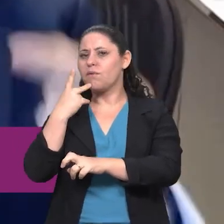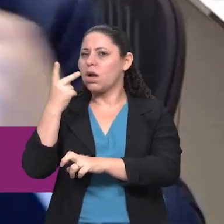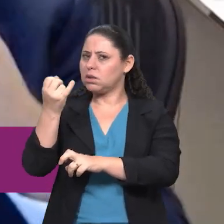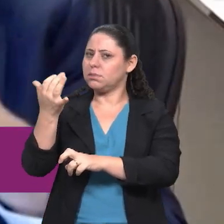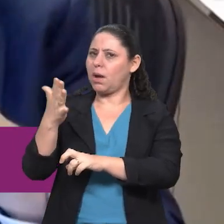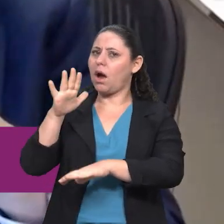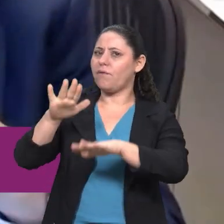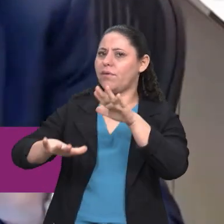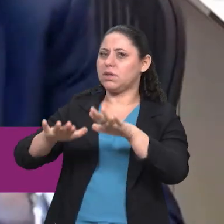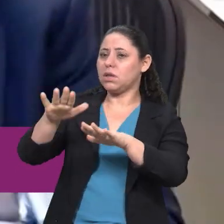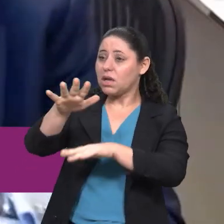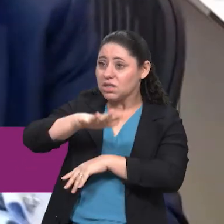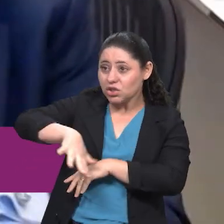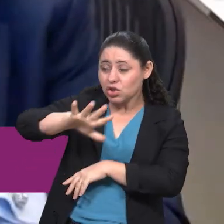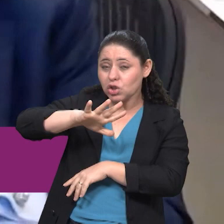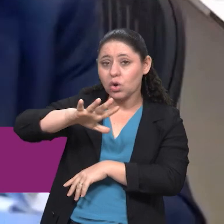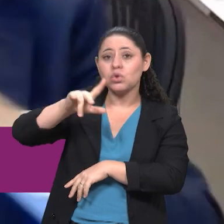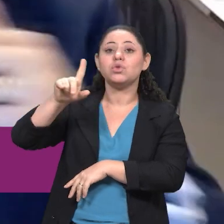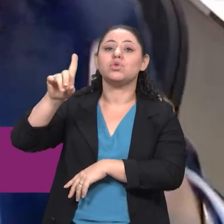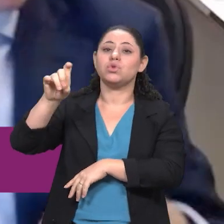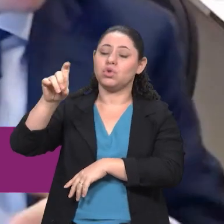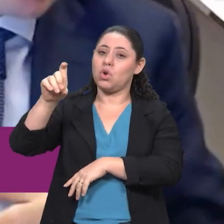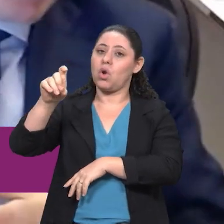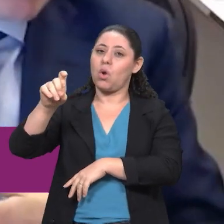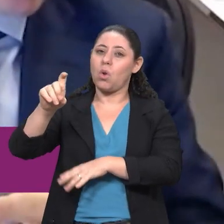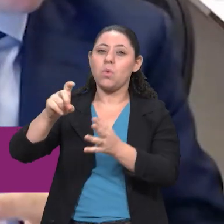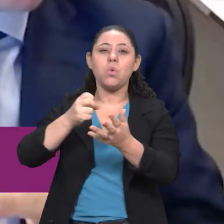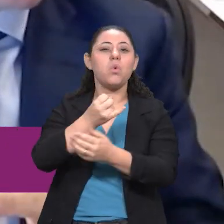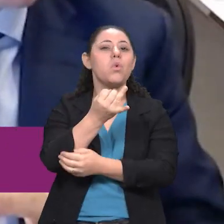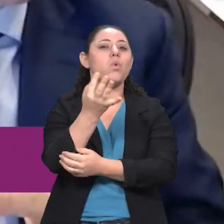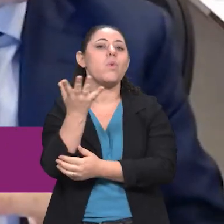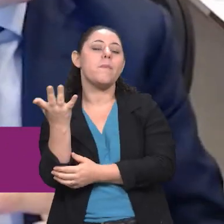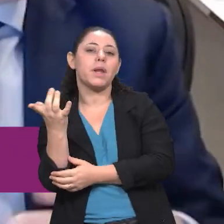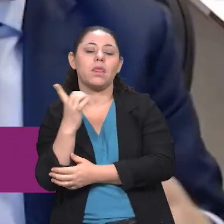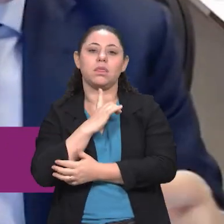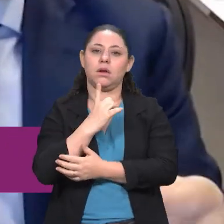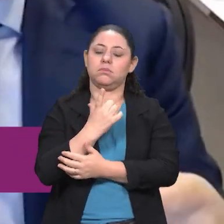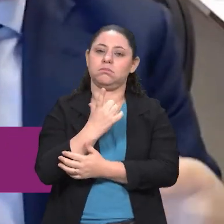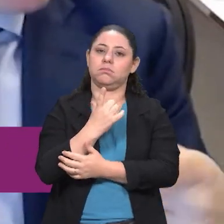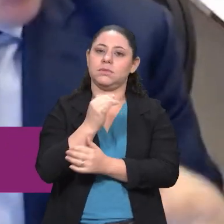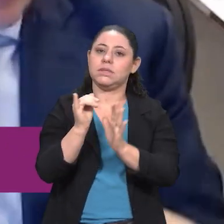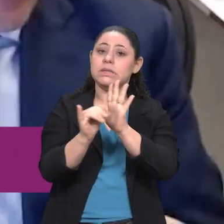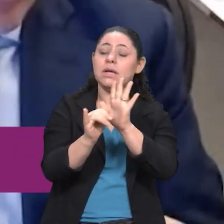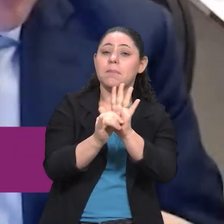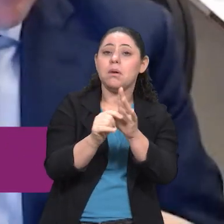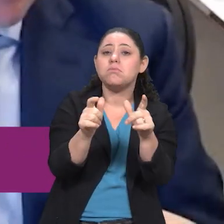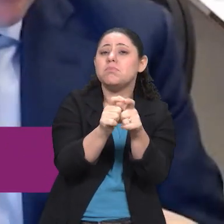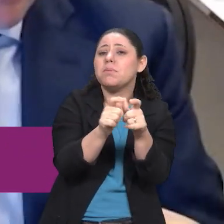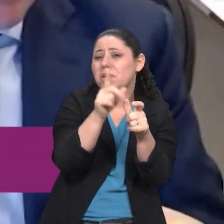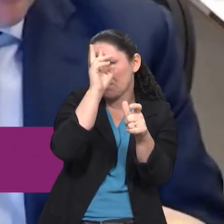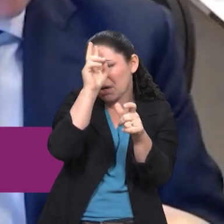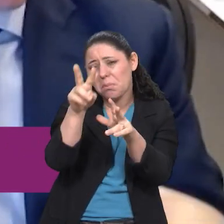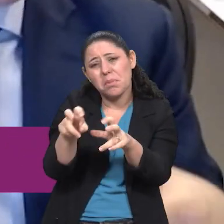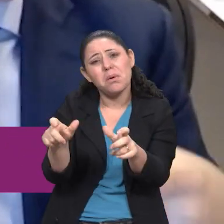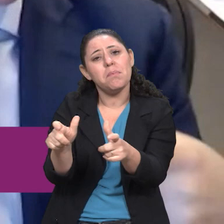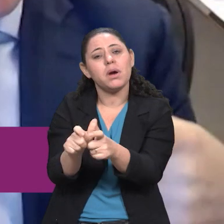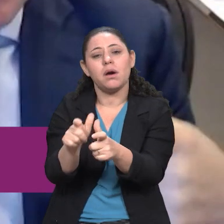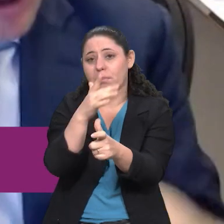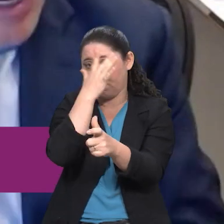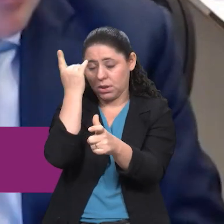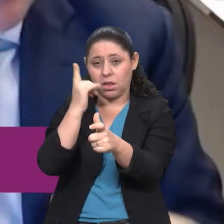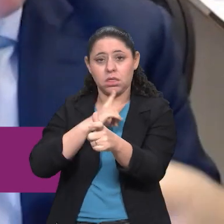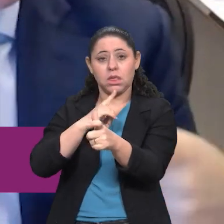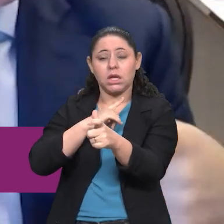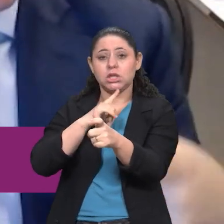dos casos, e ali na região de Dourados, são inúmeros os exemplos nesse sentido, são produtores de pequeno porte. Pessoas que